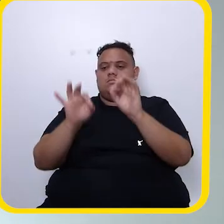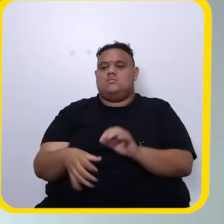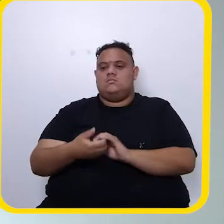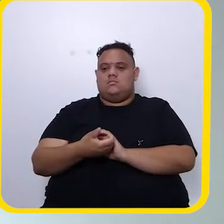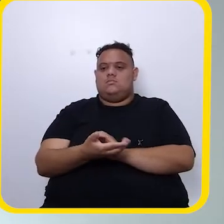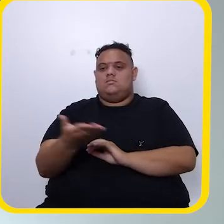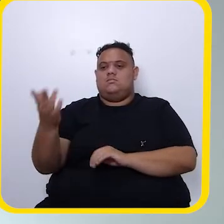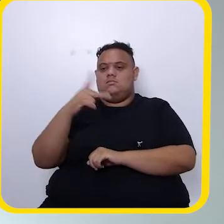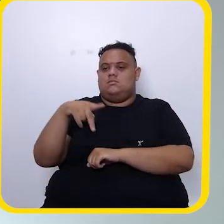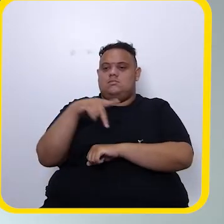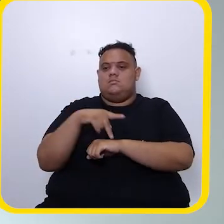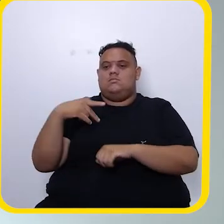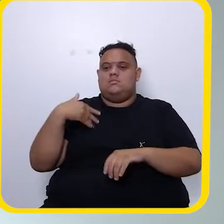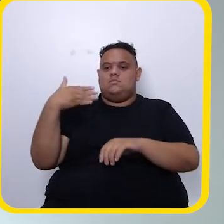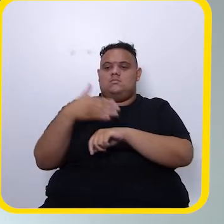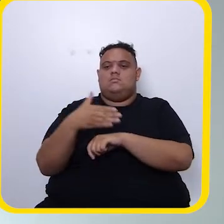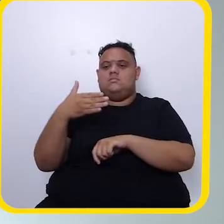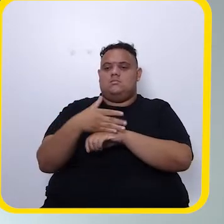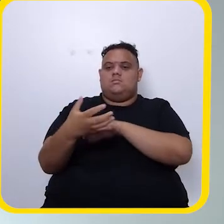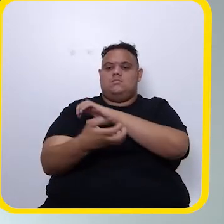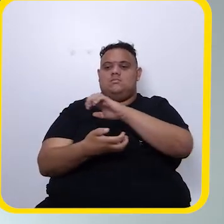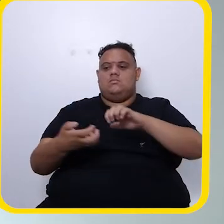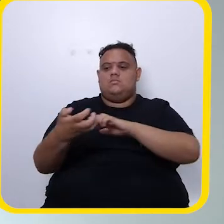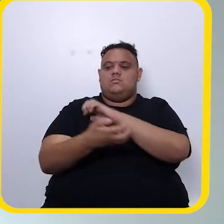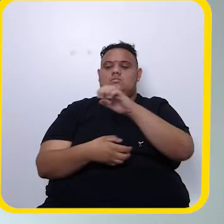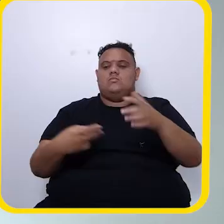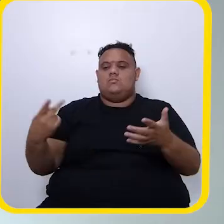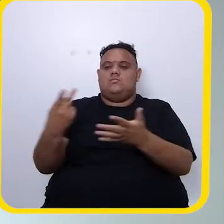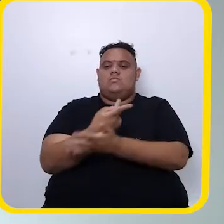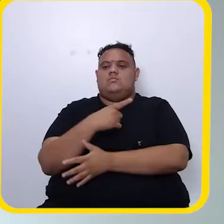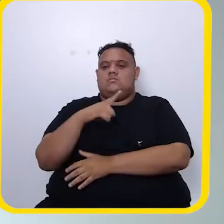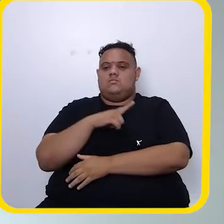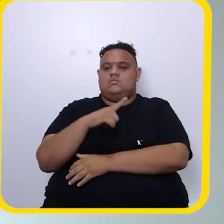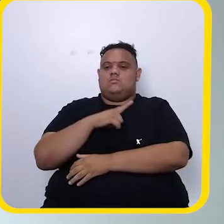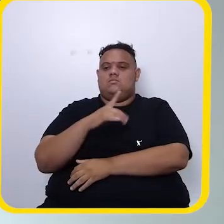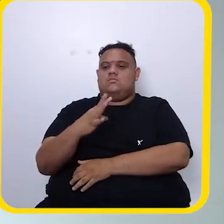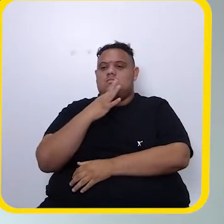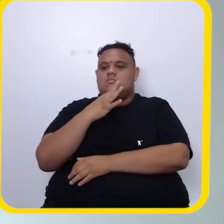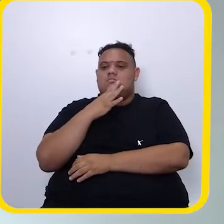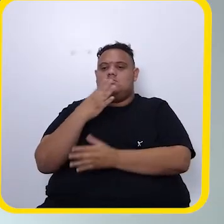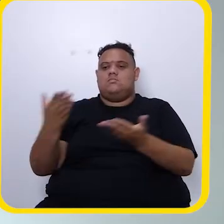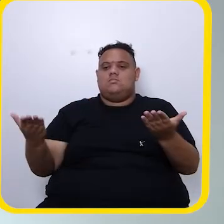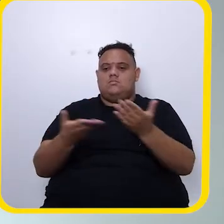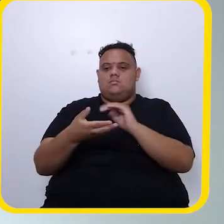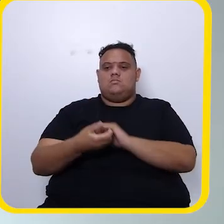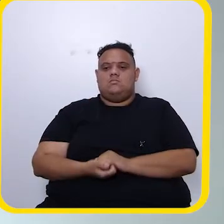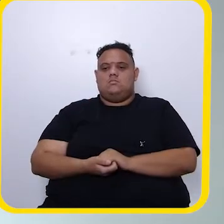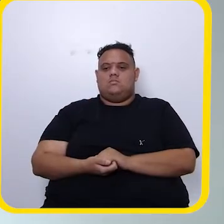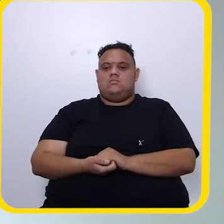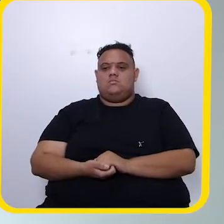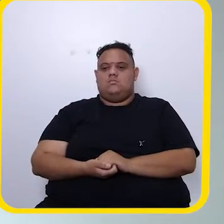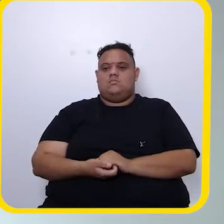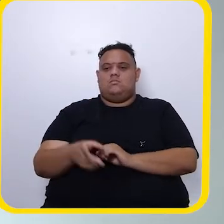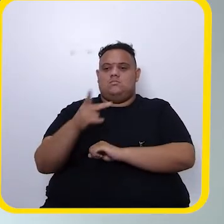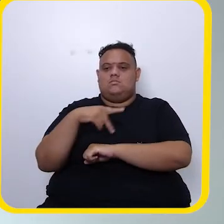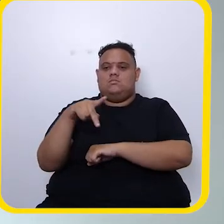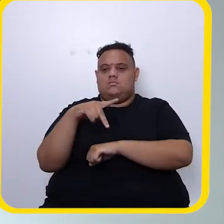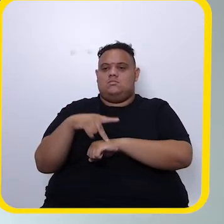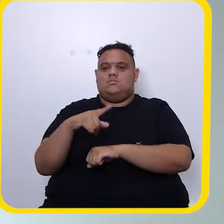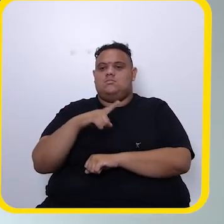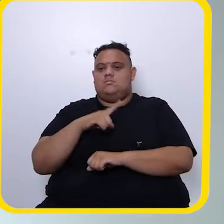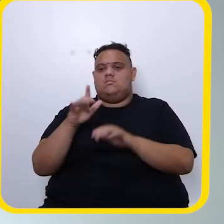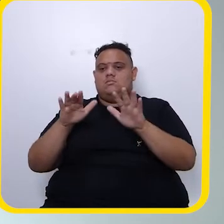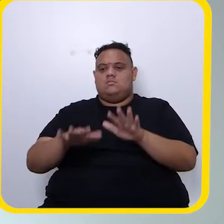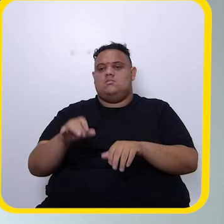E aí, o país entra em crise econômica, né, que é o que a gente conhece hoje. Então, assim, é um país